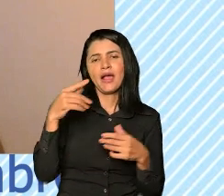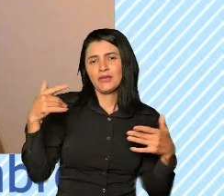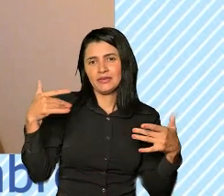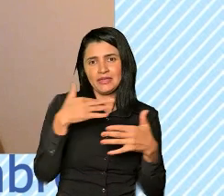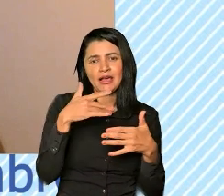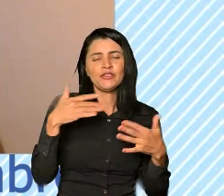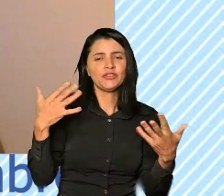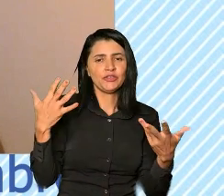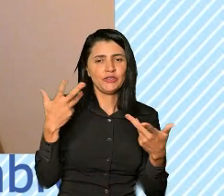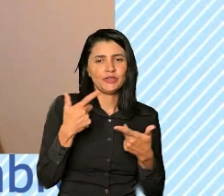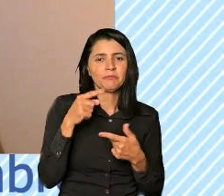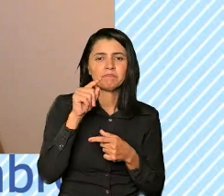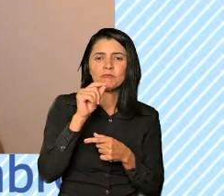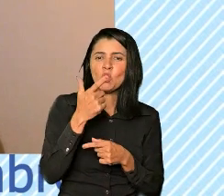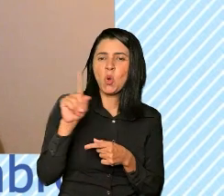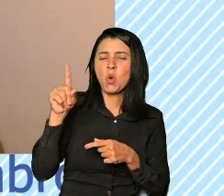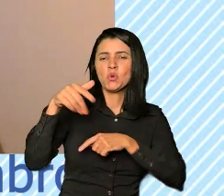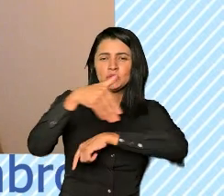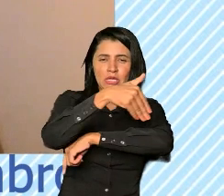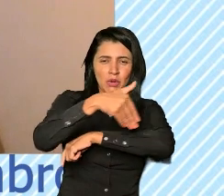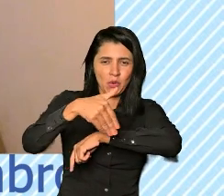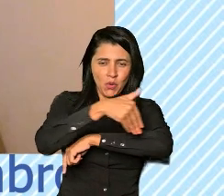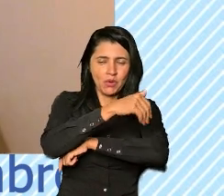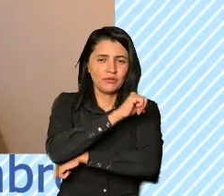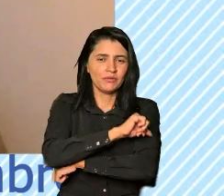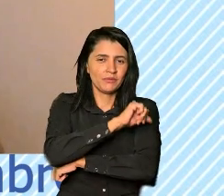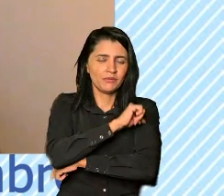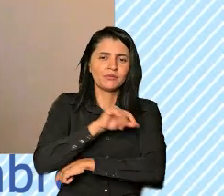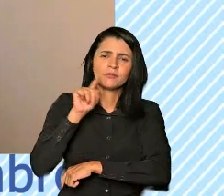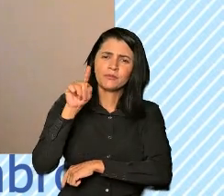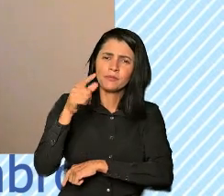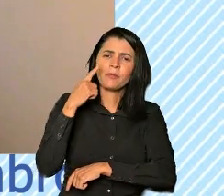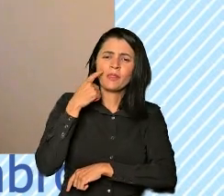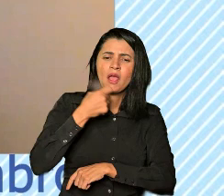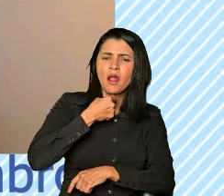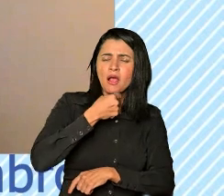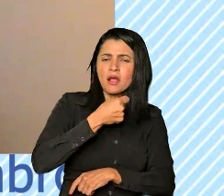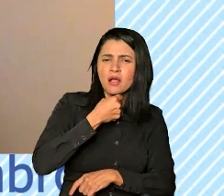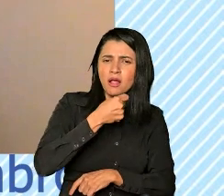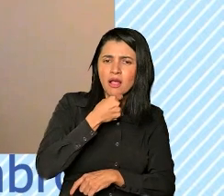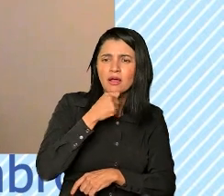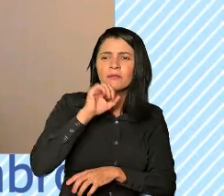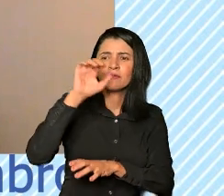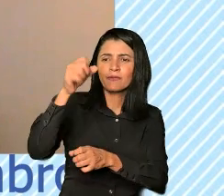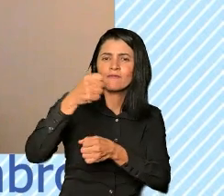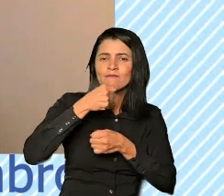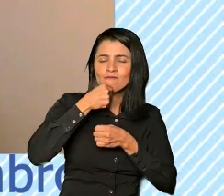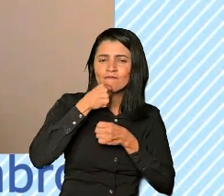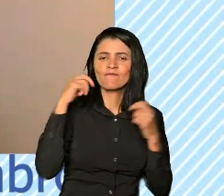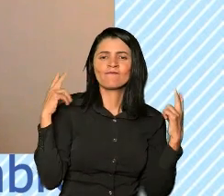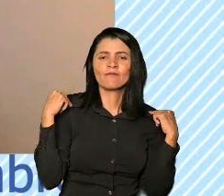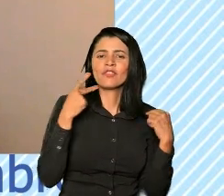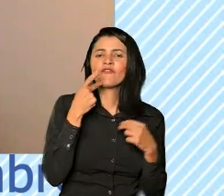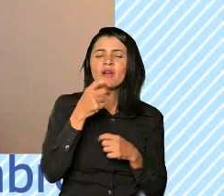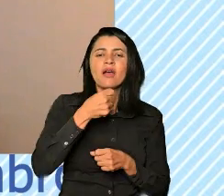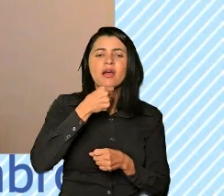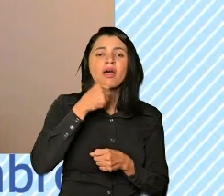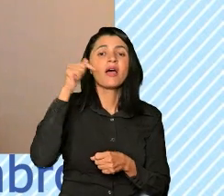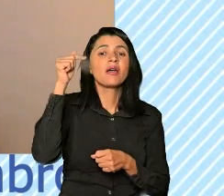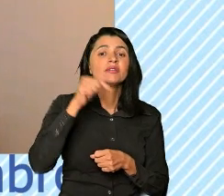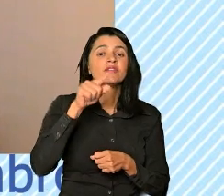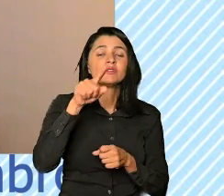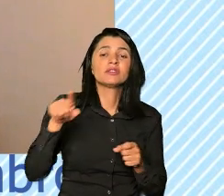cidade maravilhosa, ou outra rua do Rio de Janeiro, ela pega o microfone do comissário de bordo e diz, aqui você